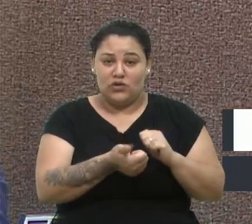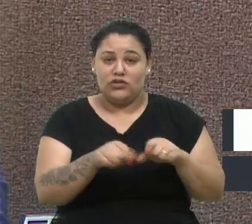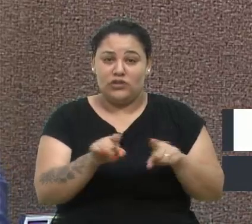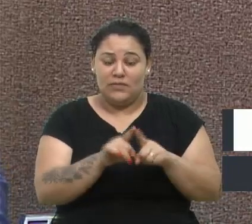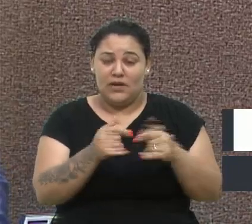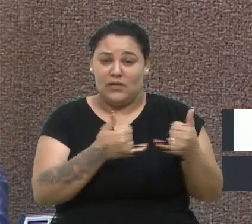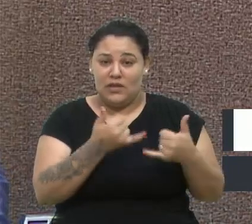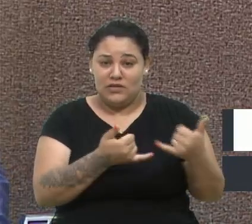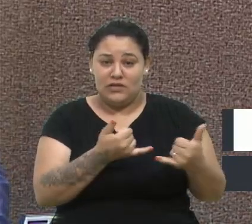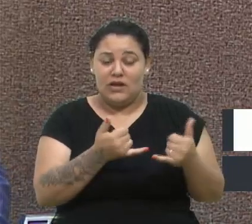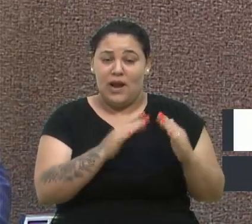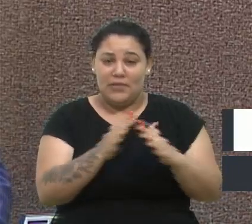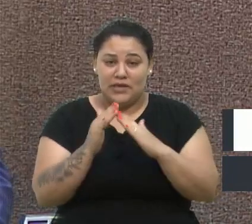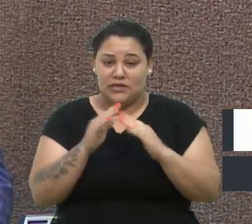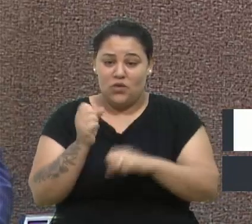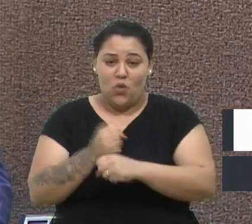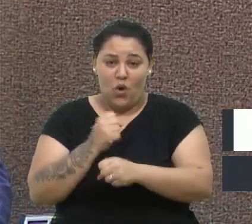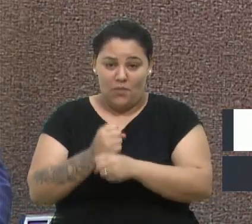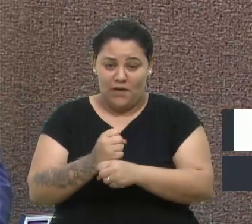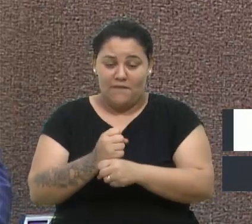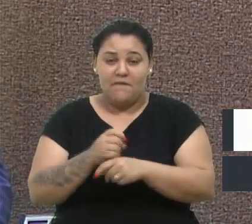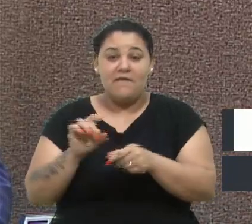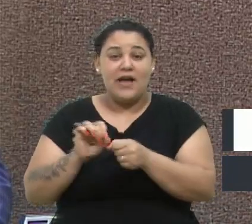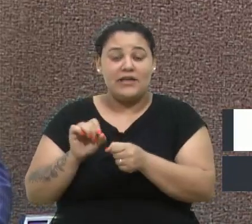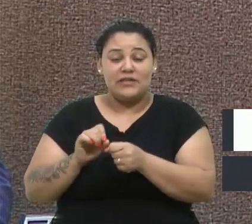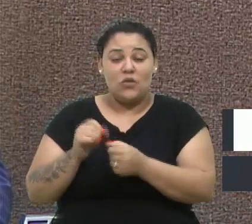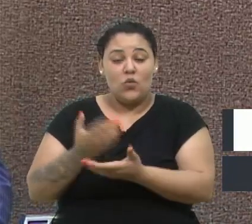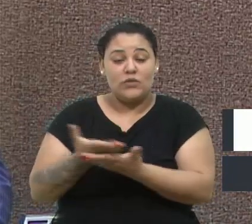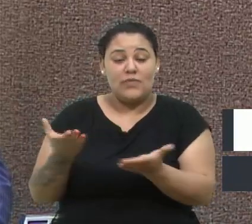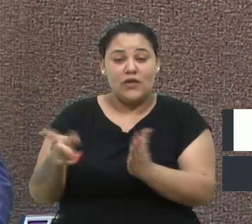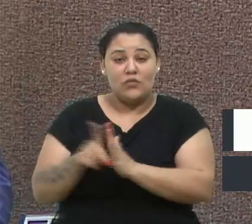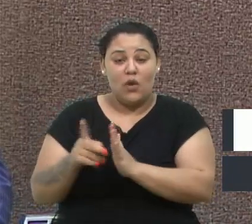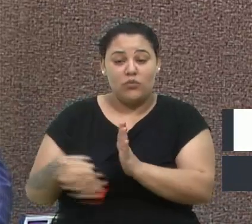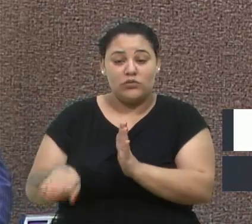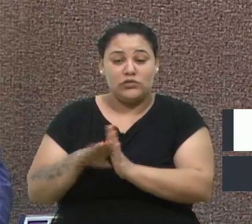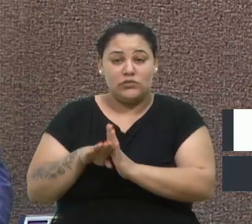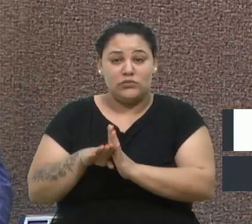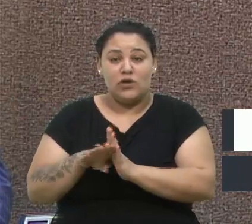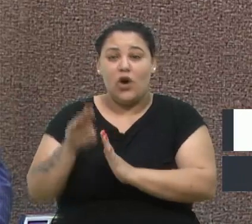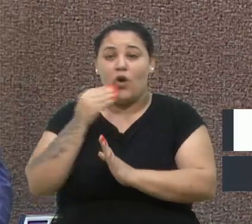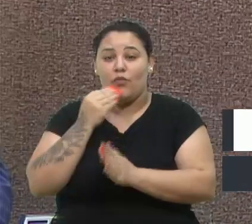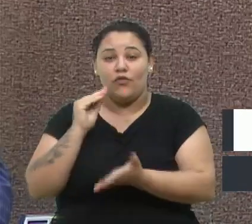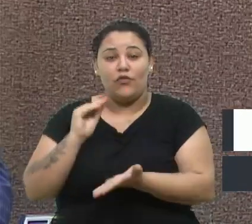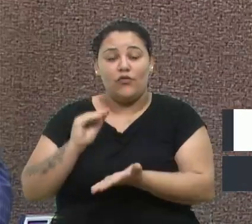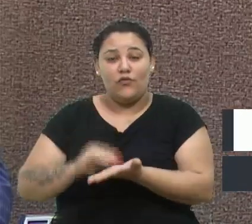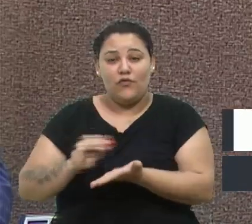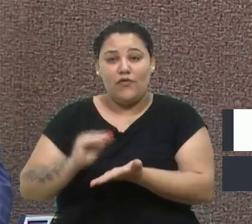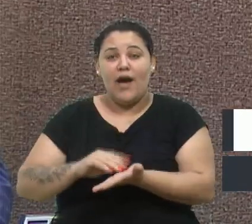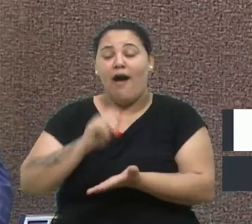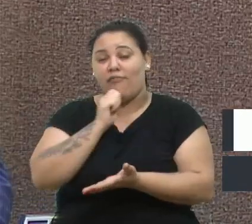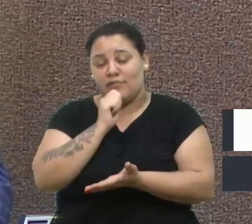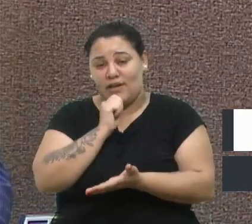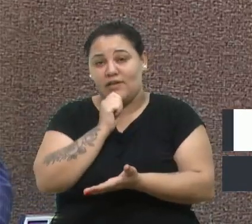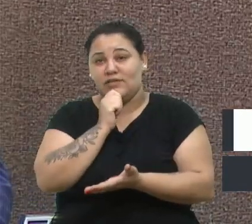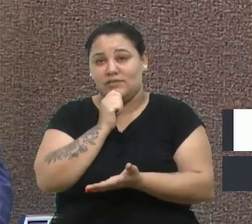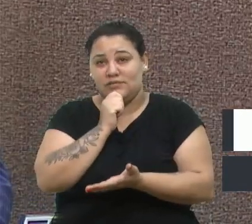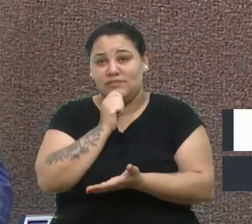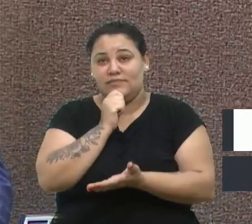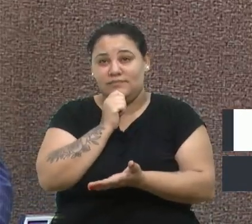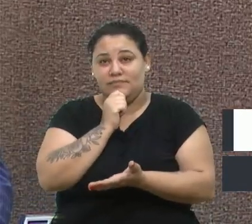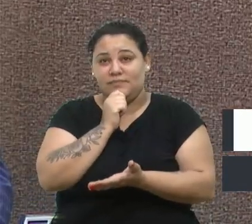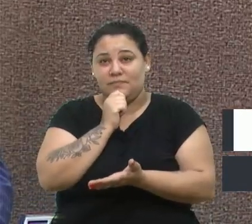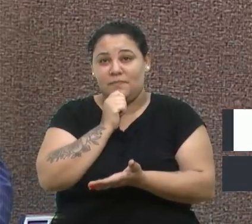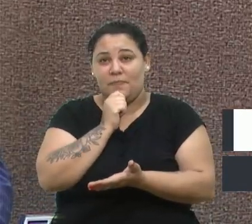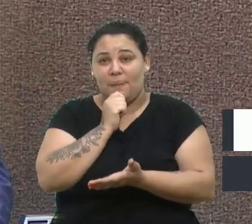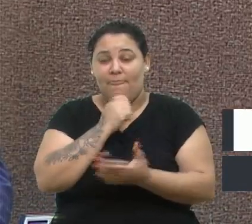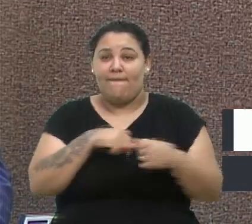Secretaria de Obras, fazer um espaço para estacionamento. Evidentemente que falta ainda a tela, falta a conclusão disso, e os servidores,